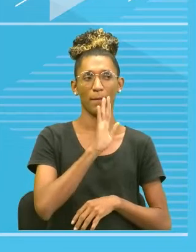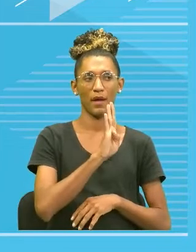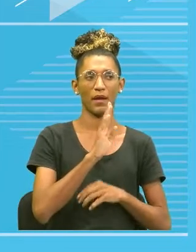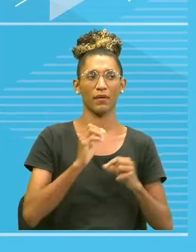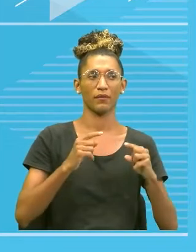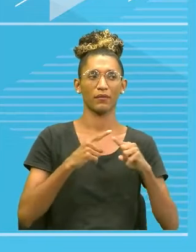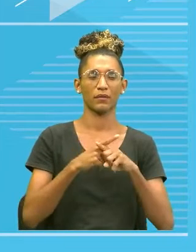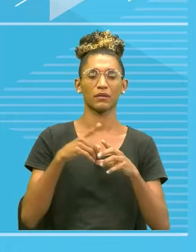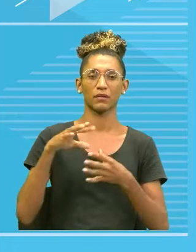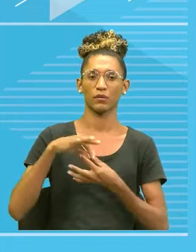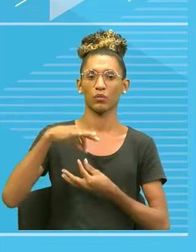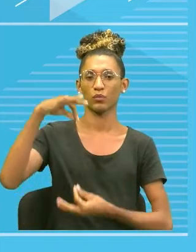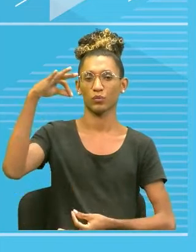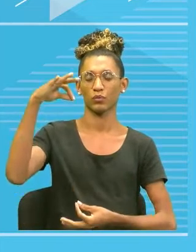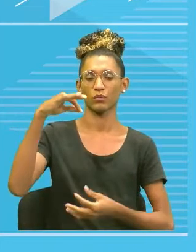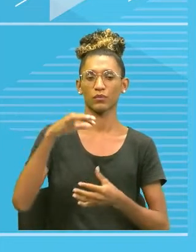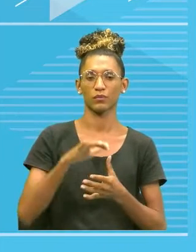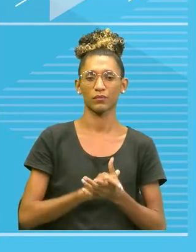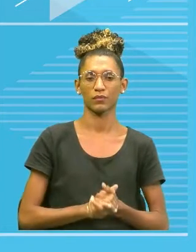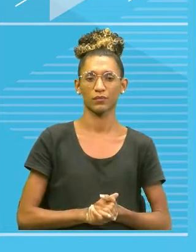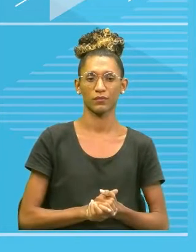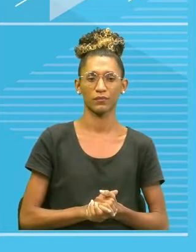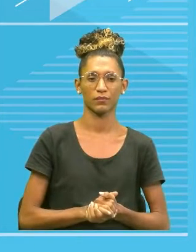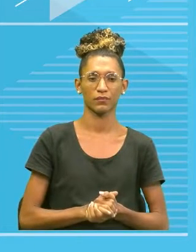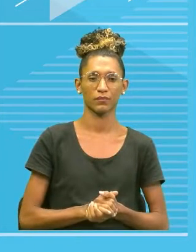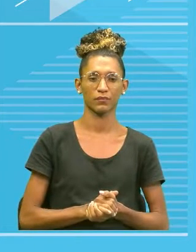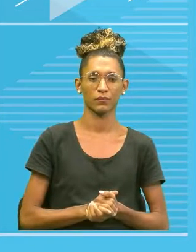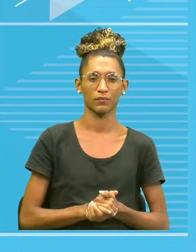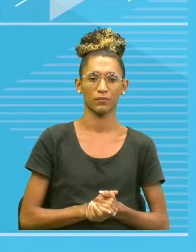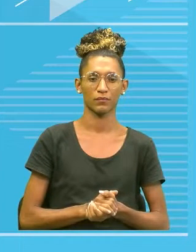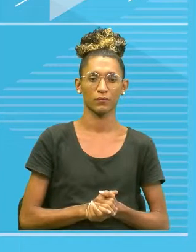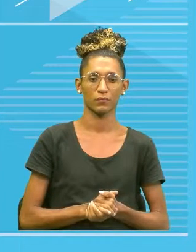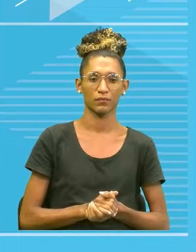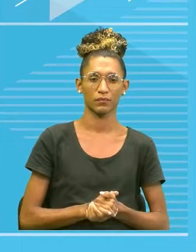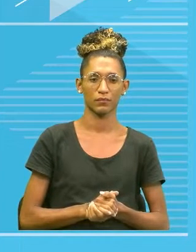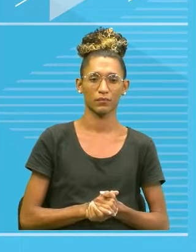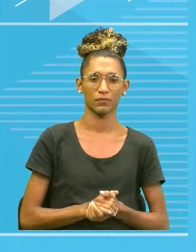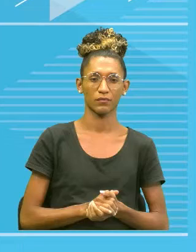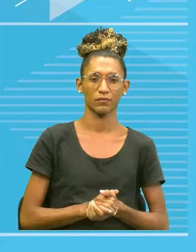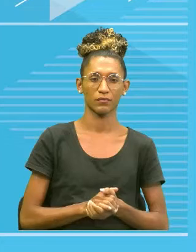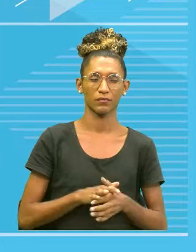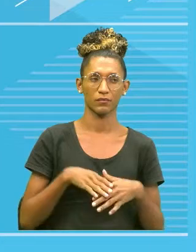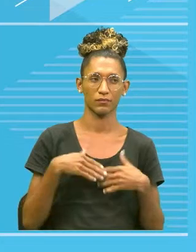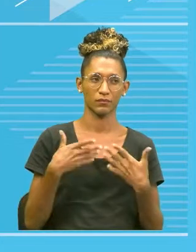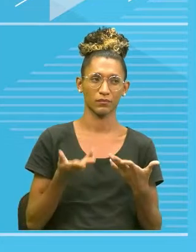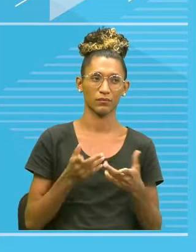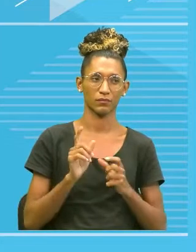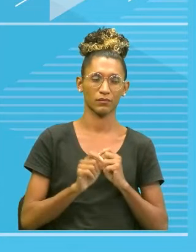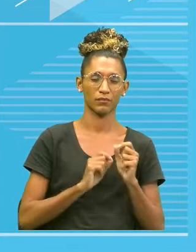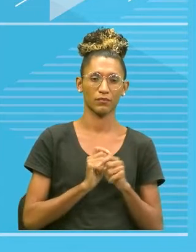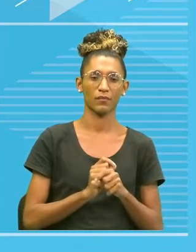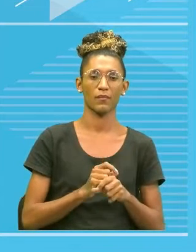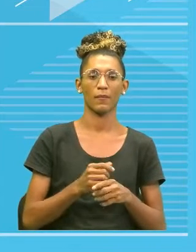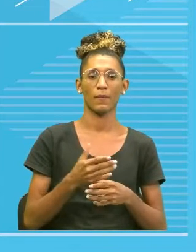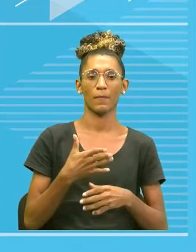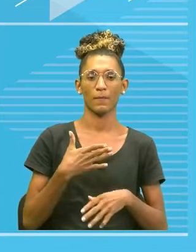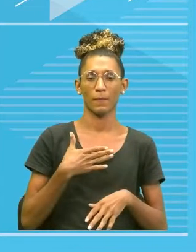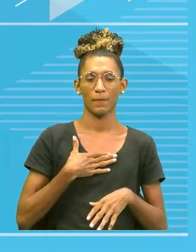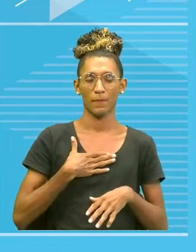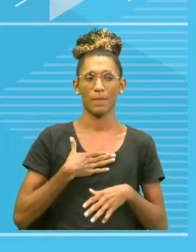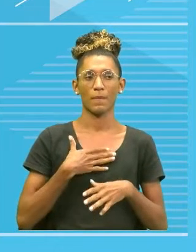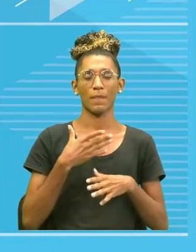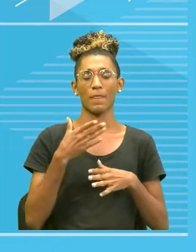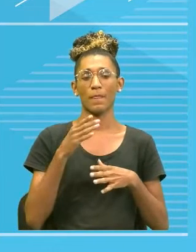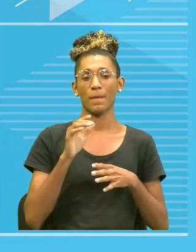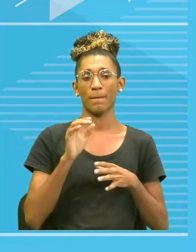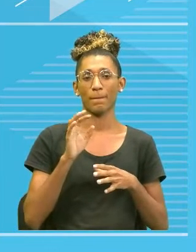É dado pelo cálculo da área da figura formada abaixo, sendo ele maior do que zero. Então, o meu trabalho 1